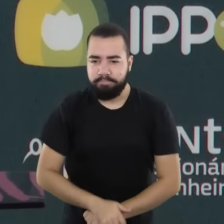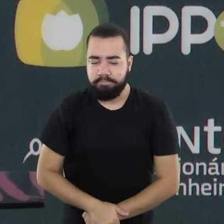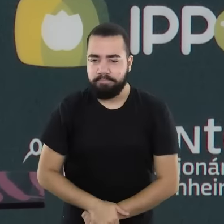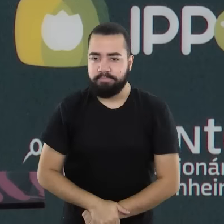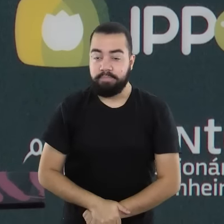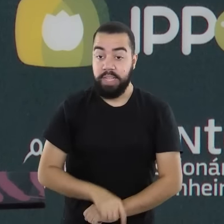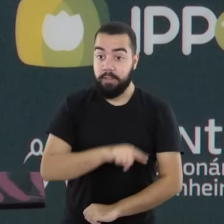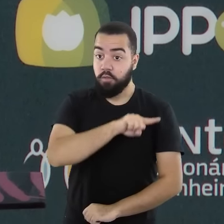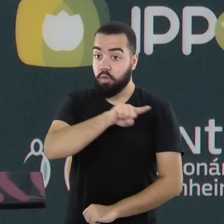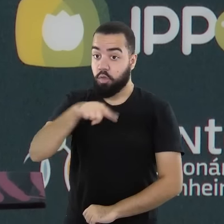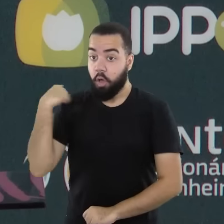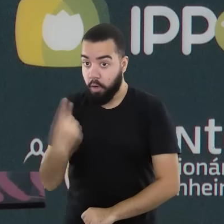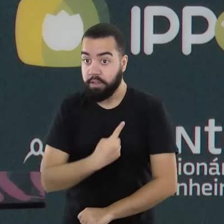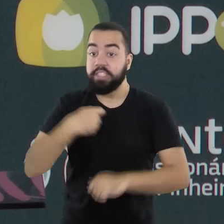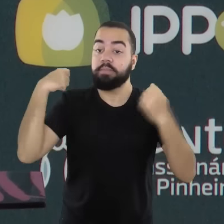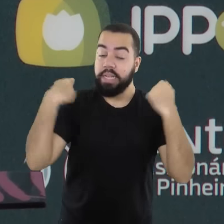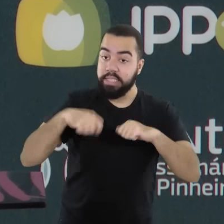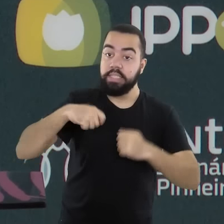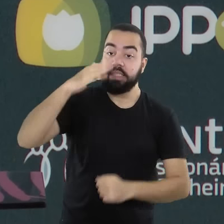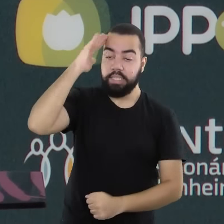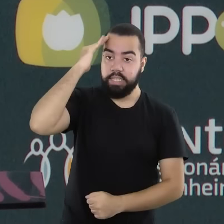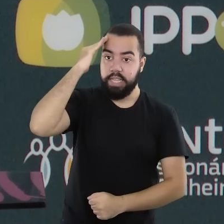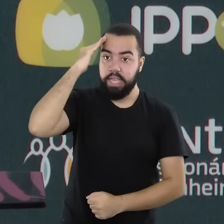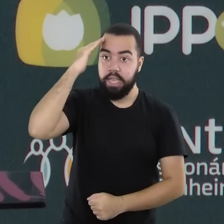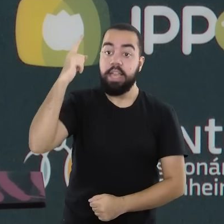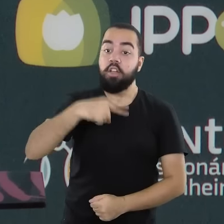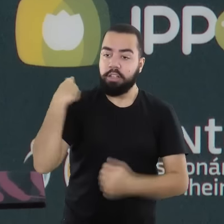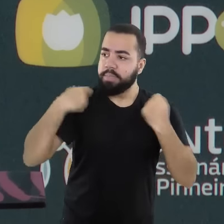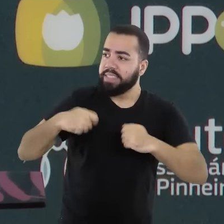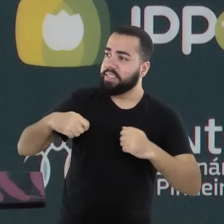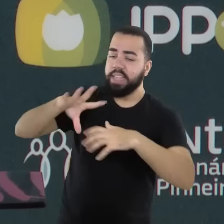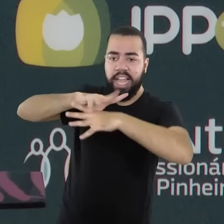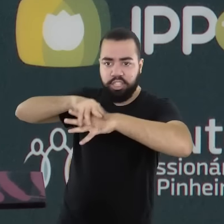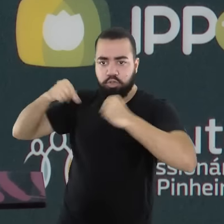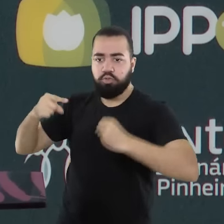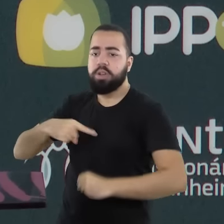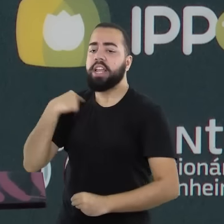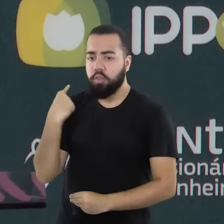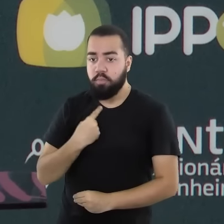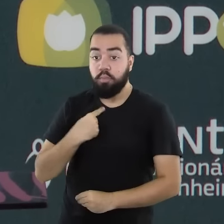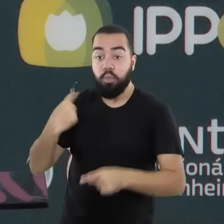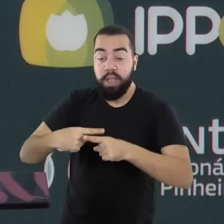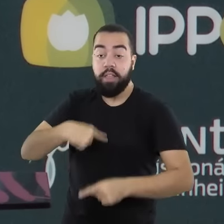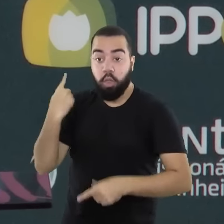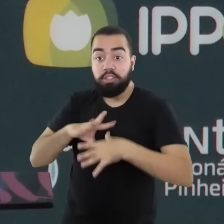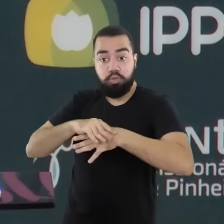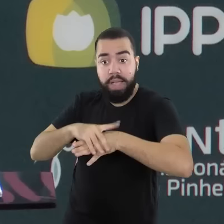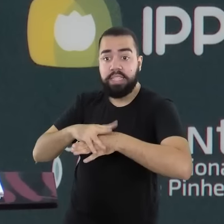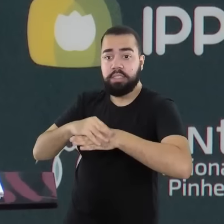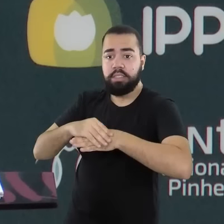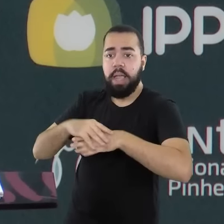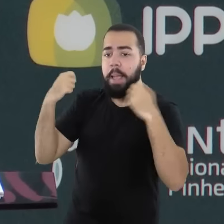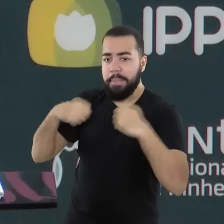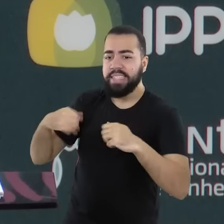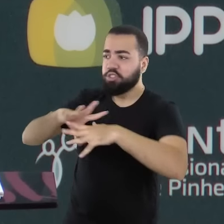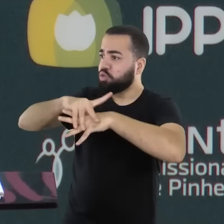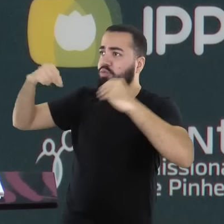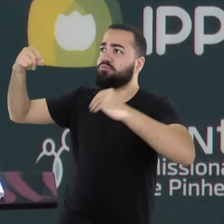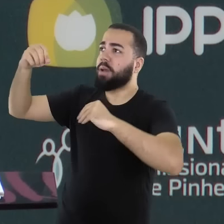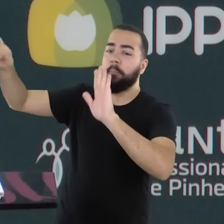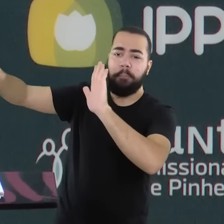vocês precisam de cura, cura do céu, cura celestial.